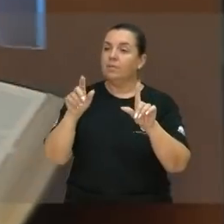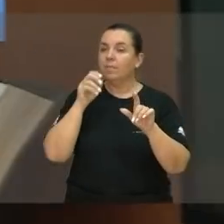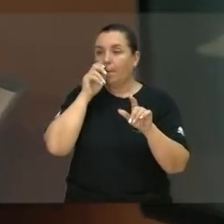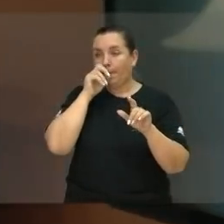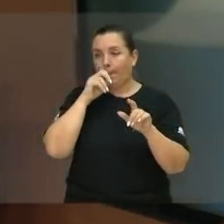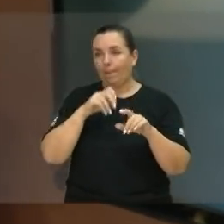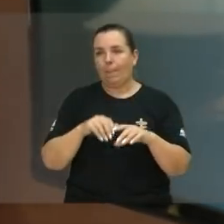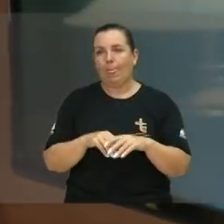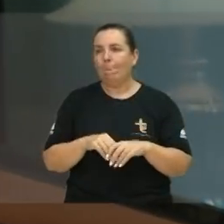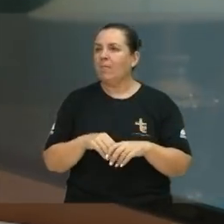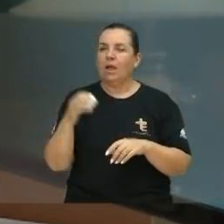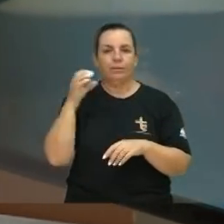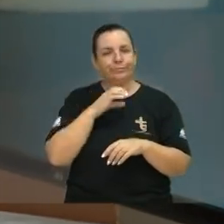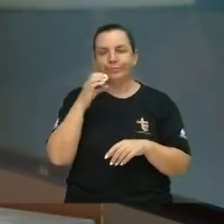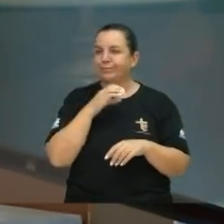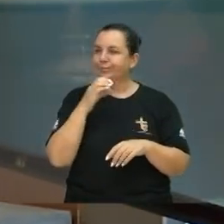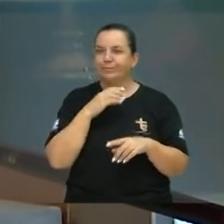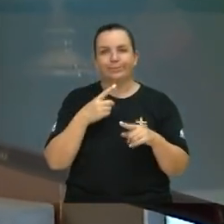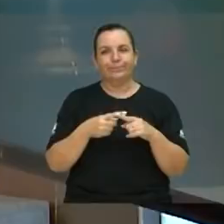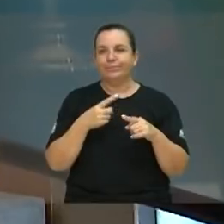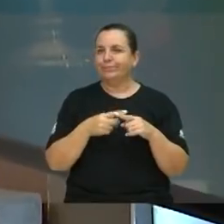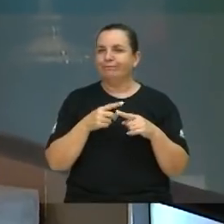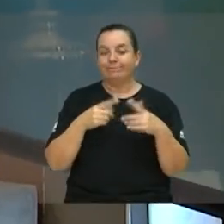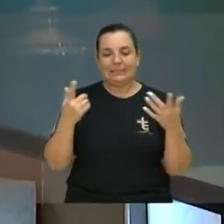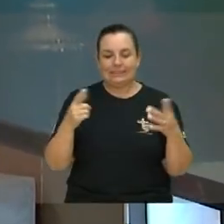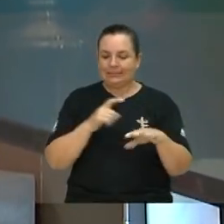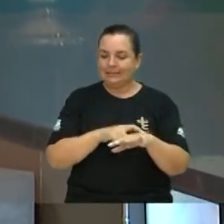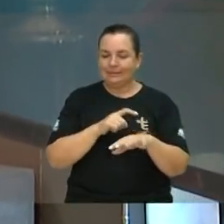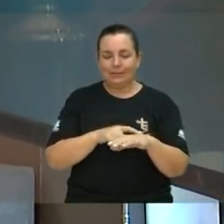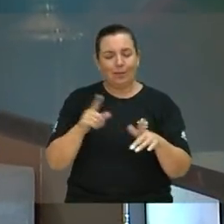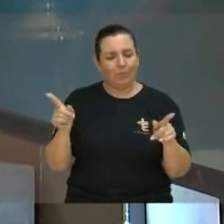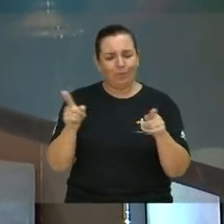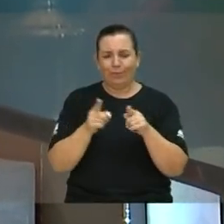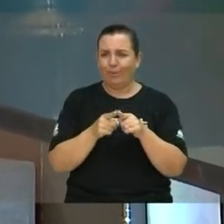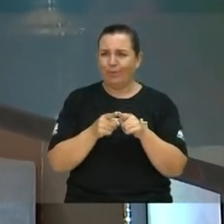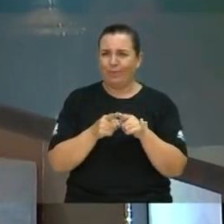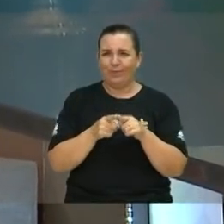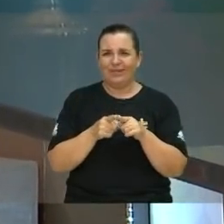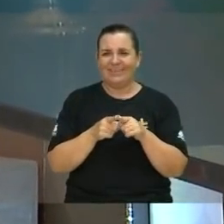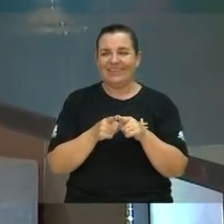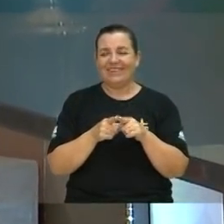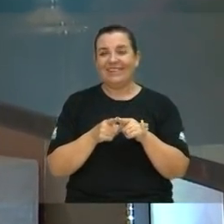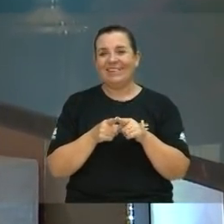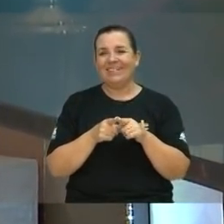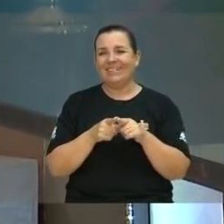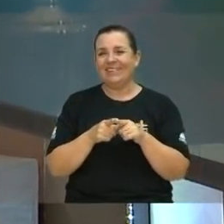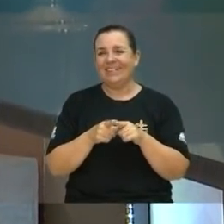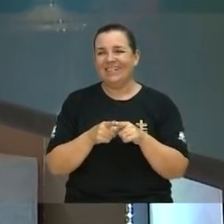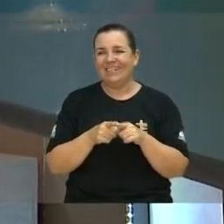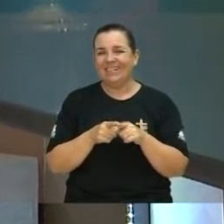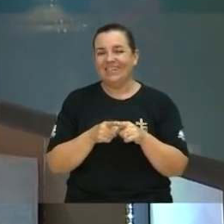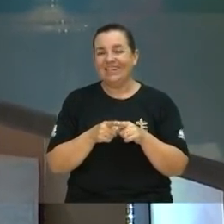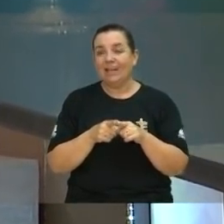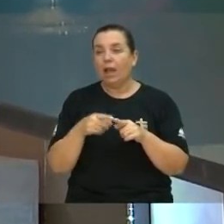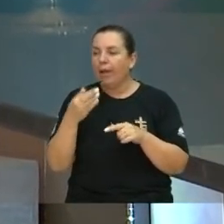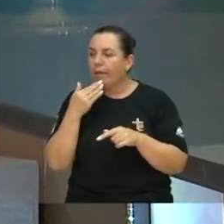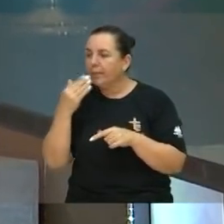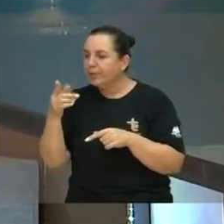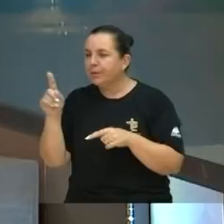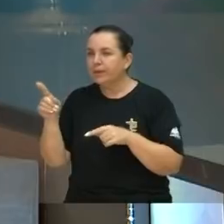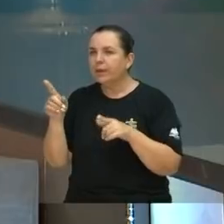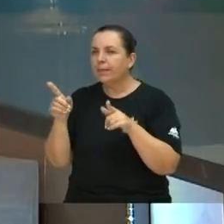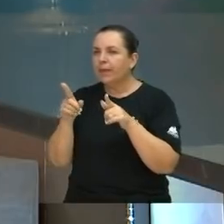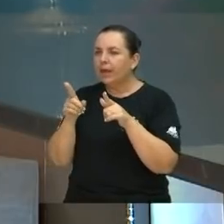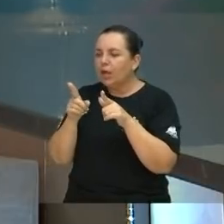favor tenho que acelerar um pouco e querido telespectador porque aqui eu pedi para ele se